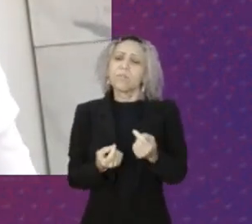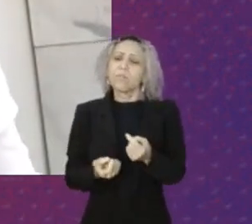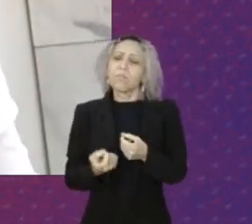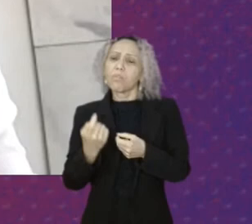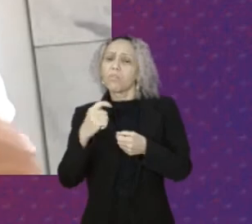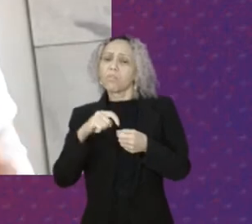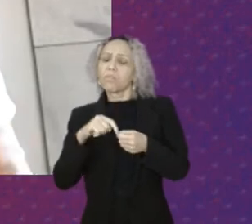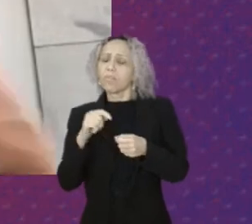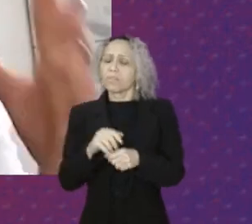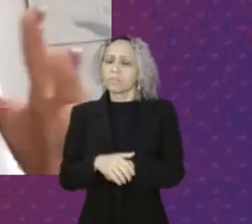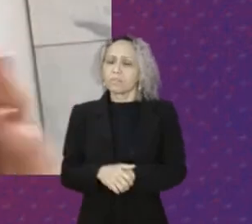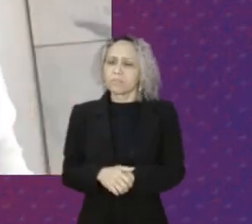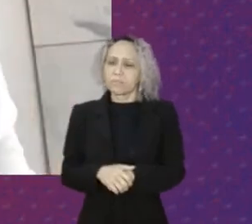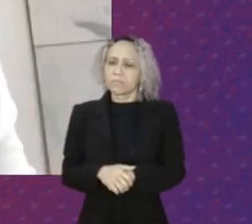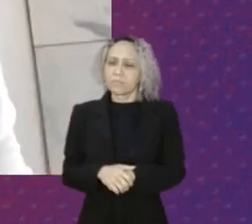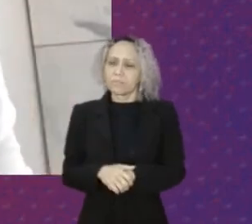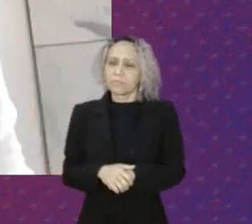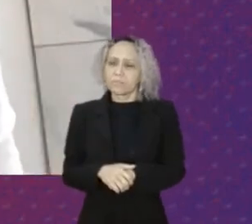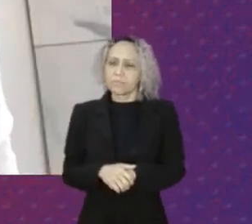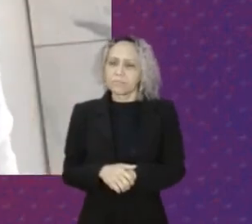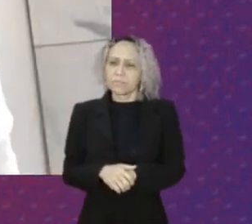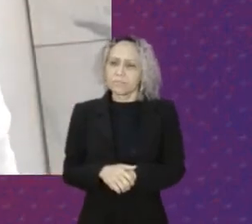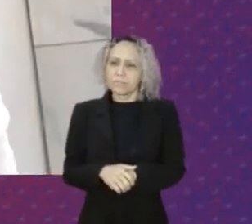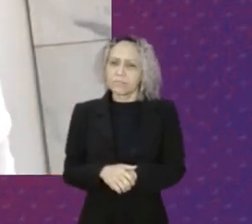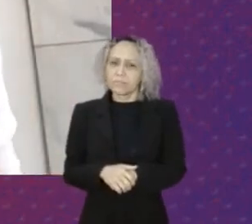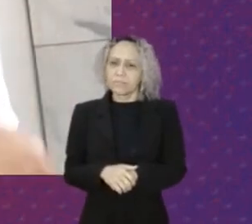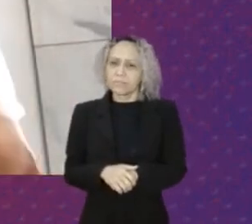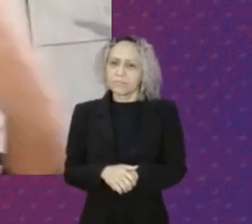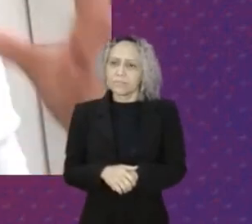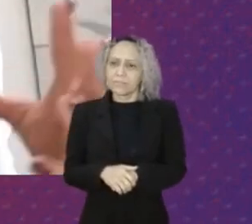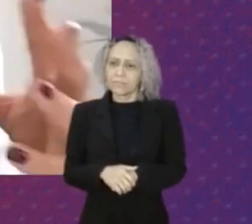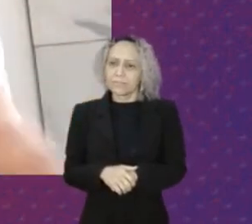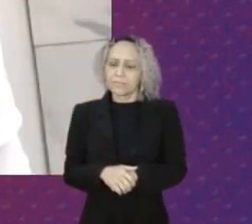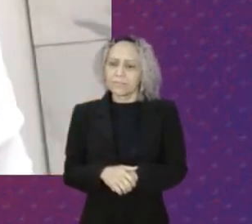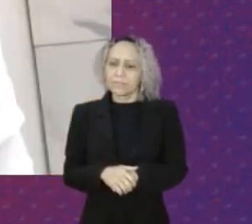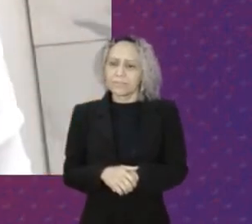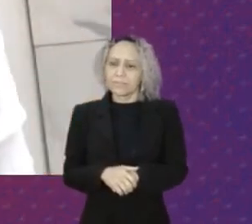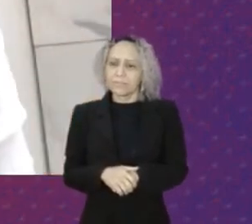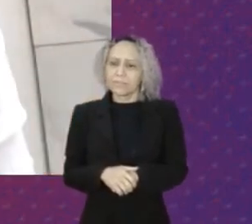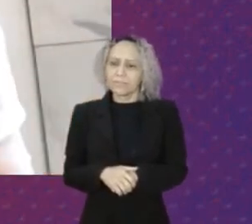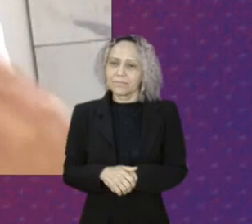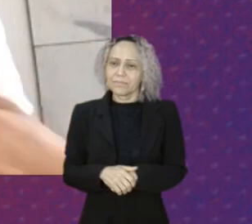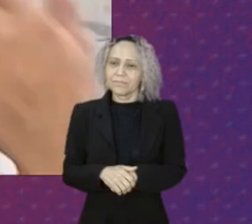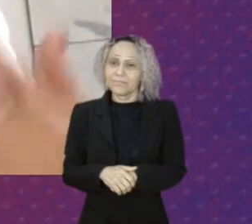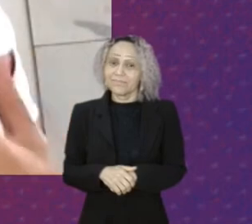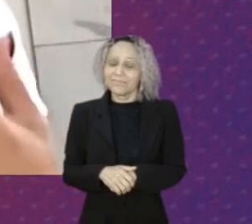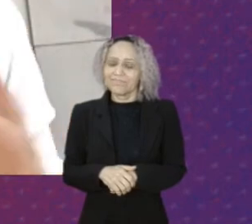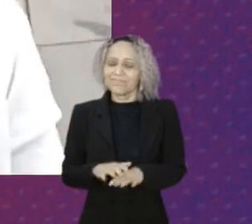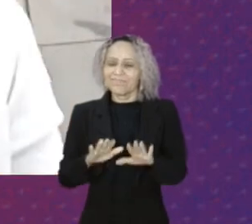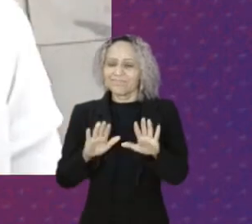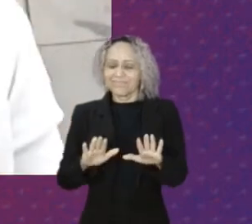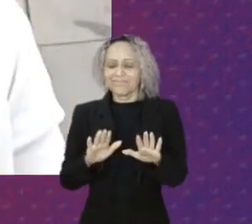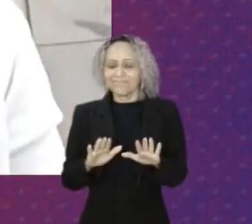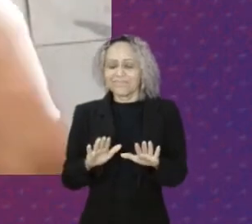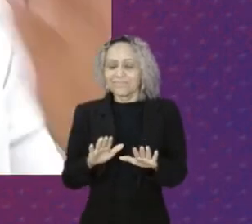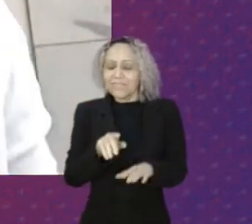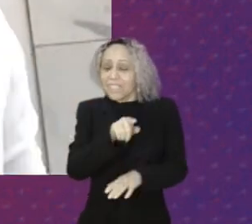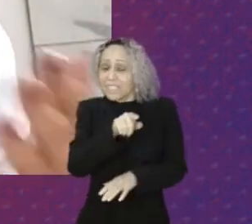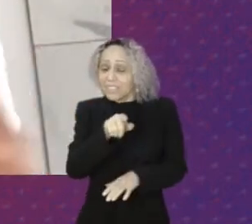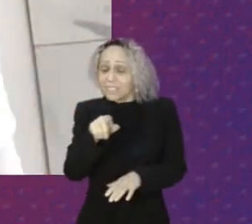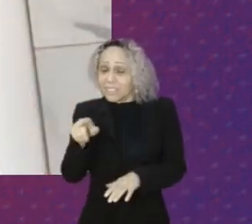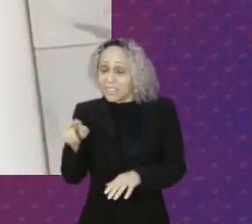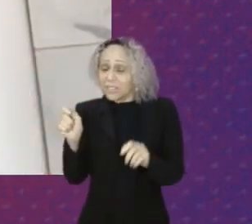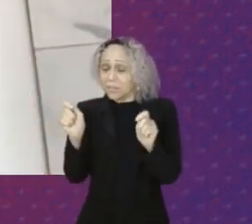tirar, assim como aula, como perspectiva. Espero que vocês possam, né,